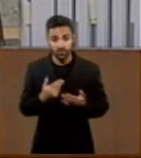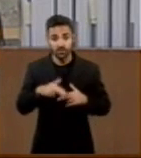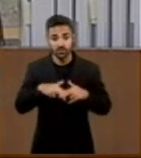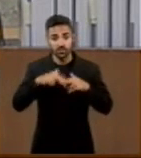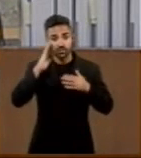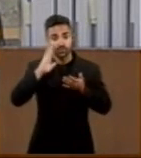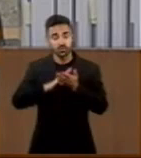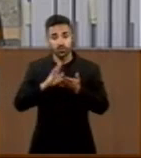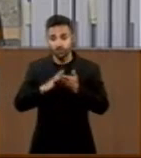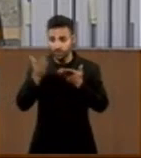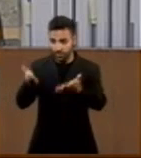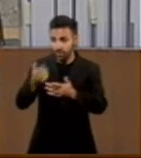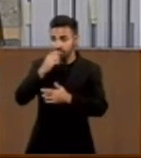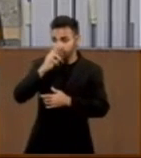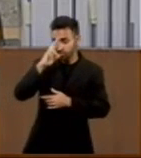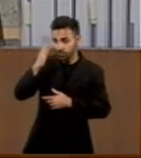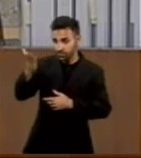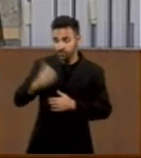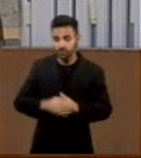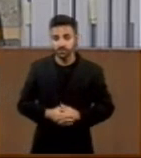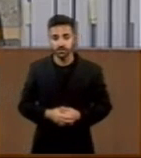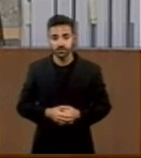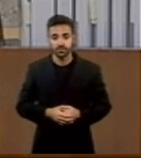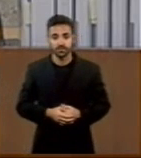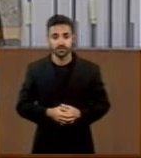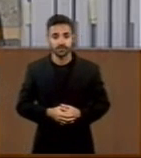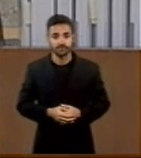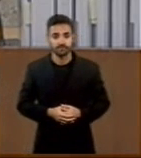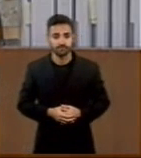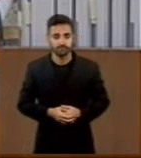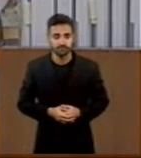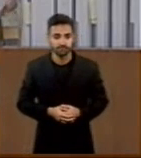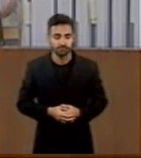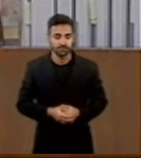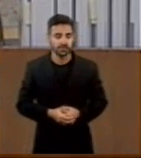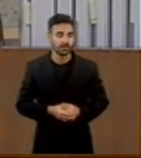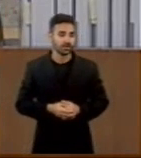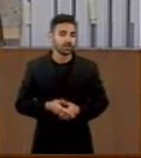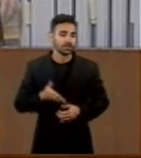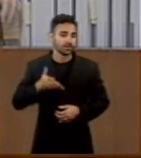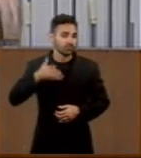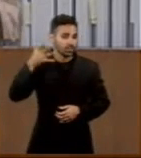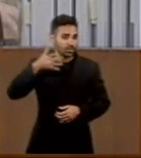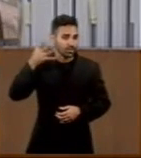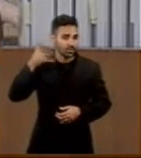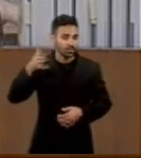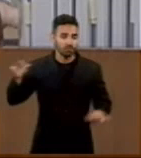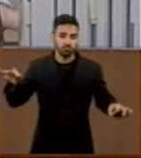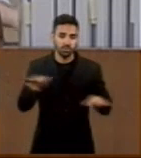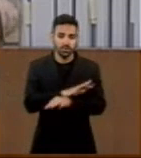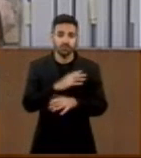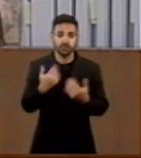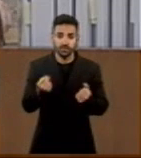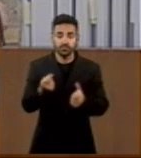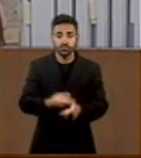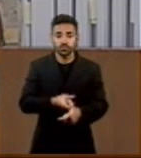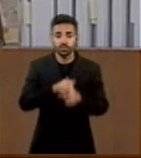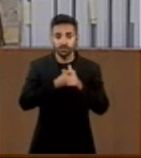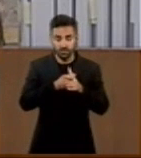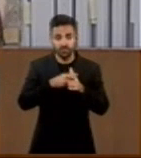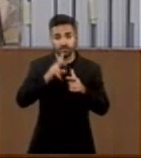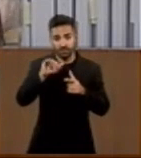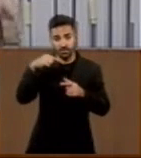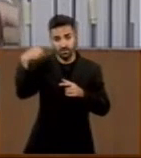deste tribunal à Vossa Excelência. Encerrada as sustentações, vamos suspender esse julgamento, que será retomado